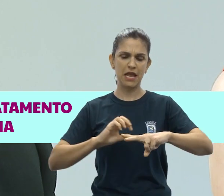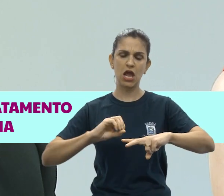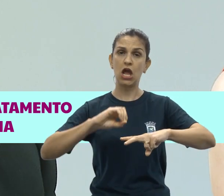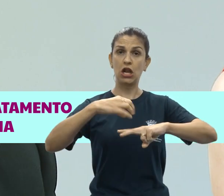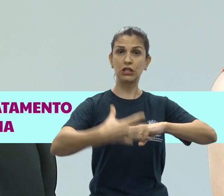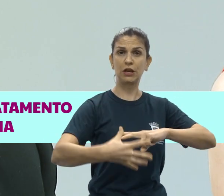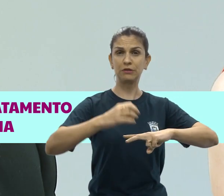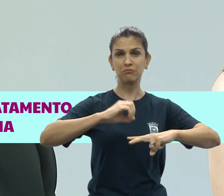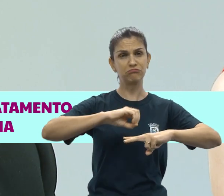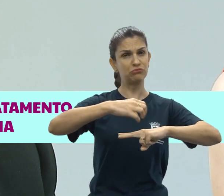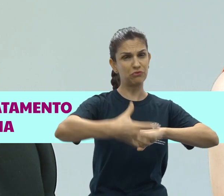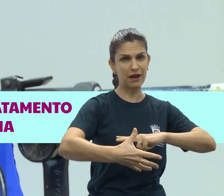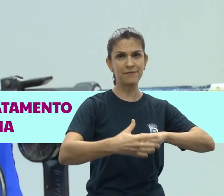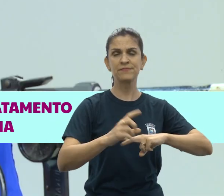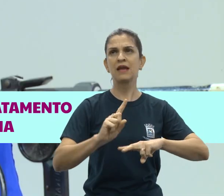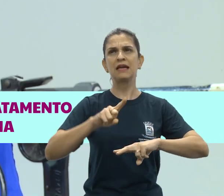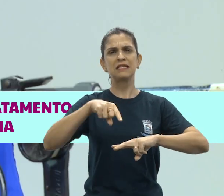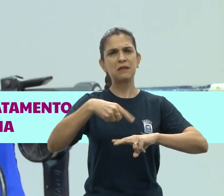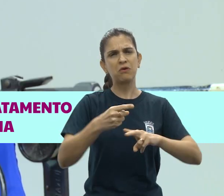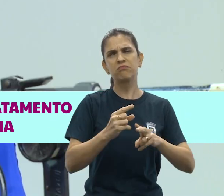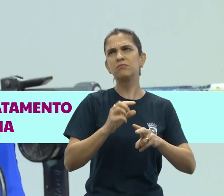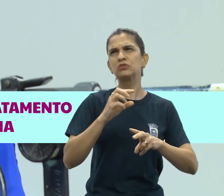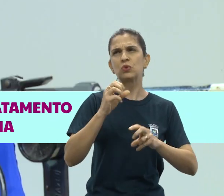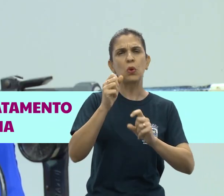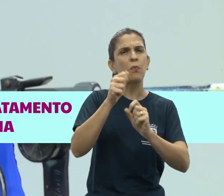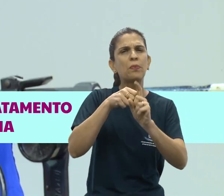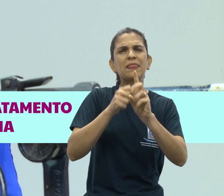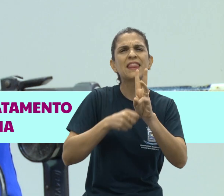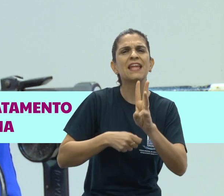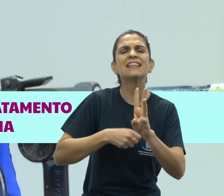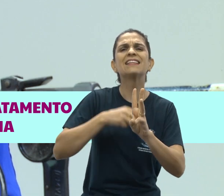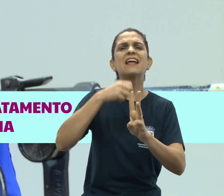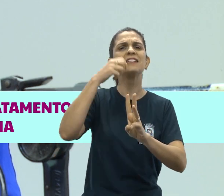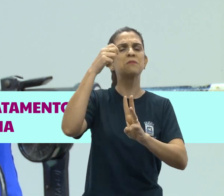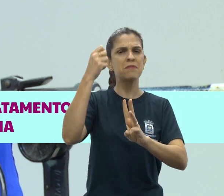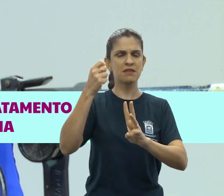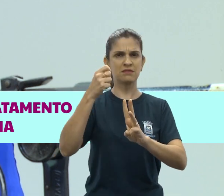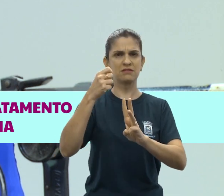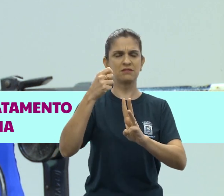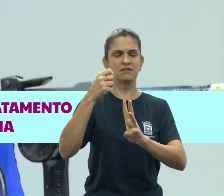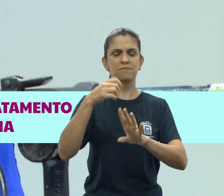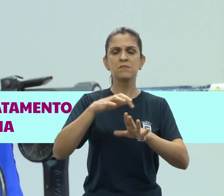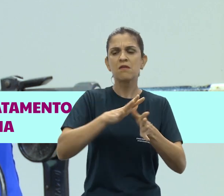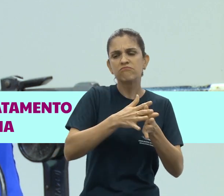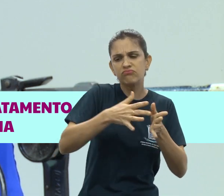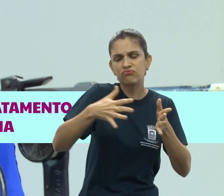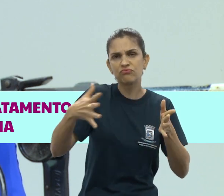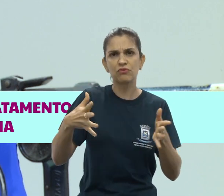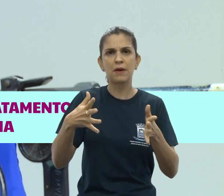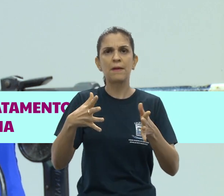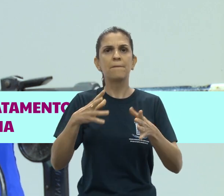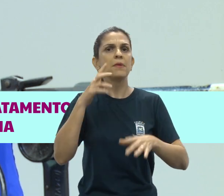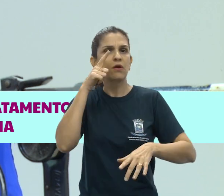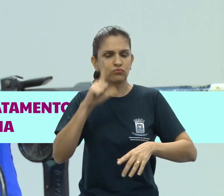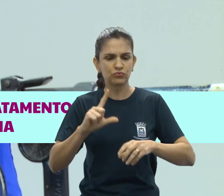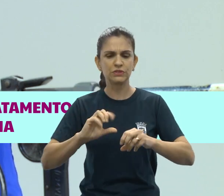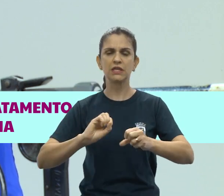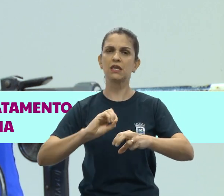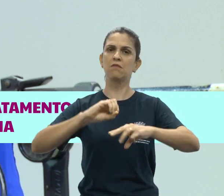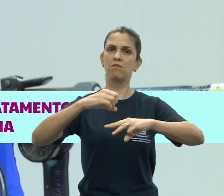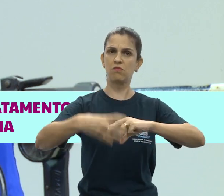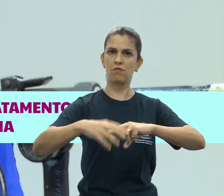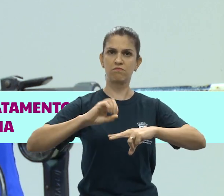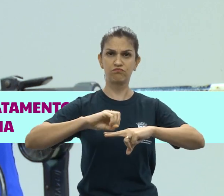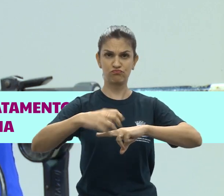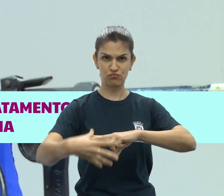fazer depois de 90 dias do pedido do médico. E eu fazia o tratamento no Alfredo Abrão e fui conseguir fazer